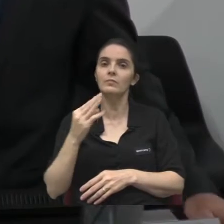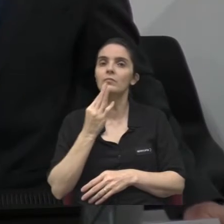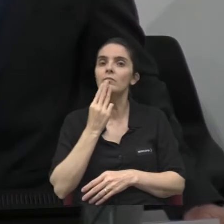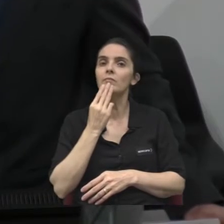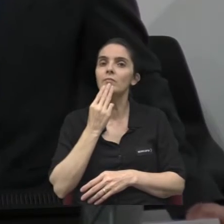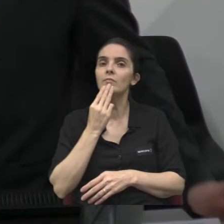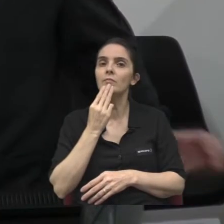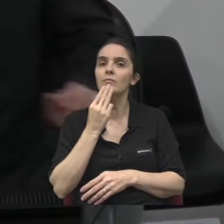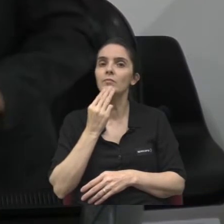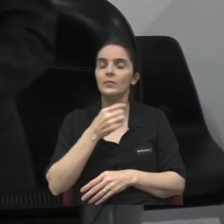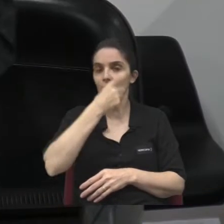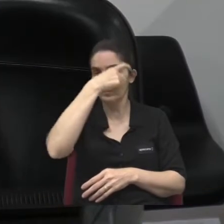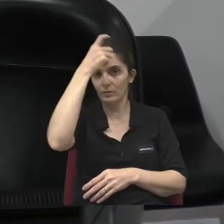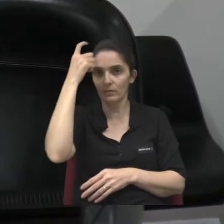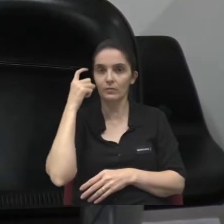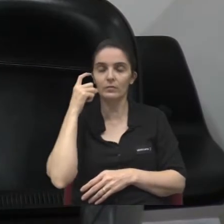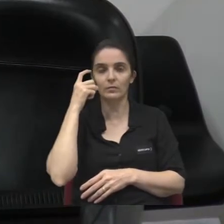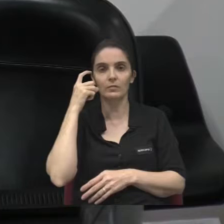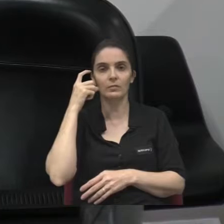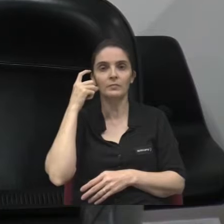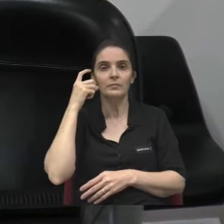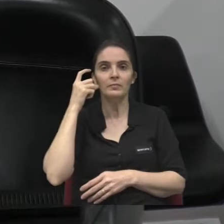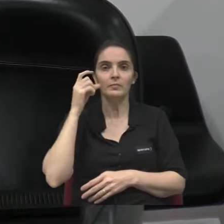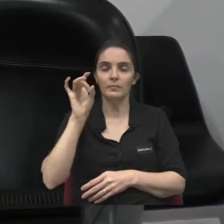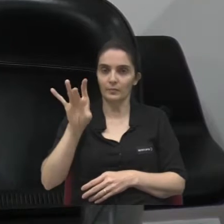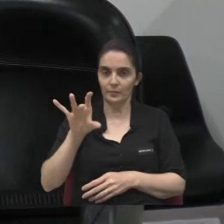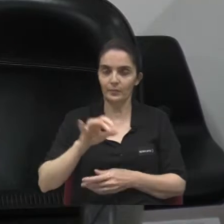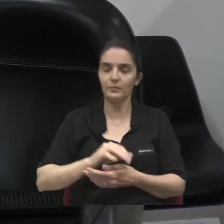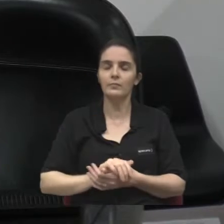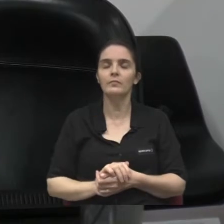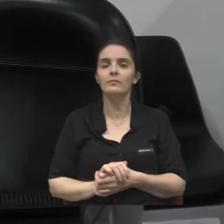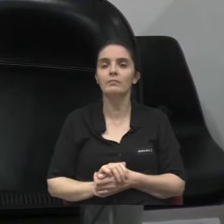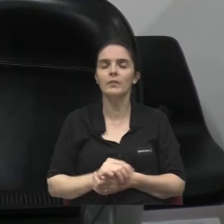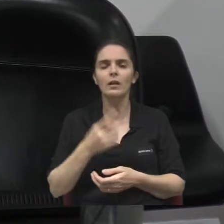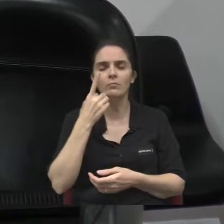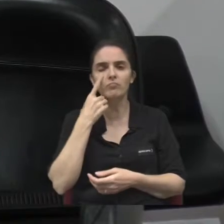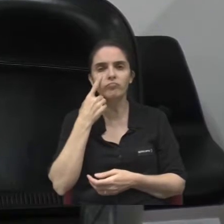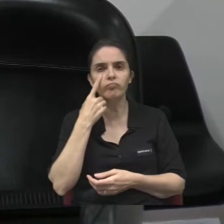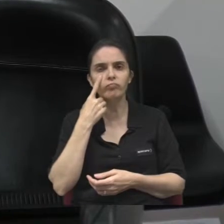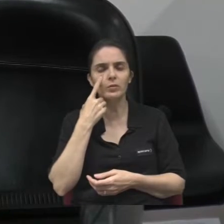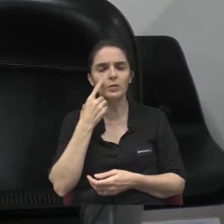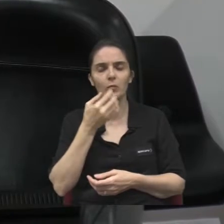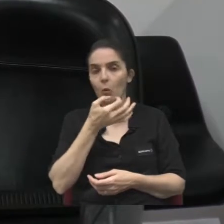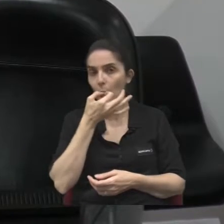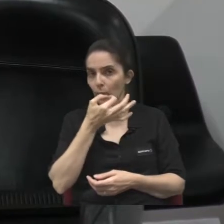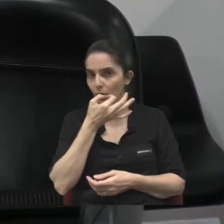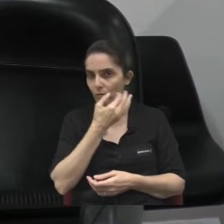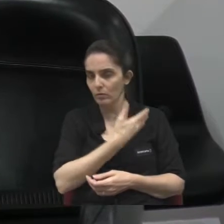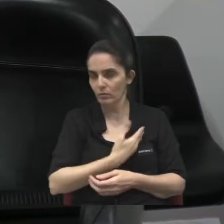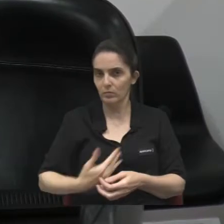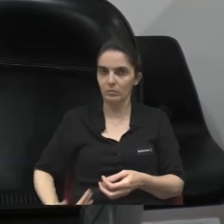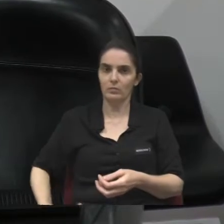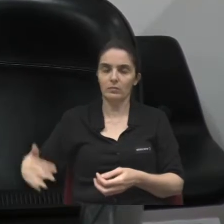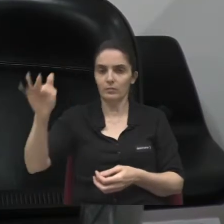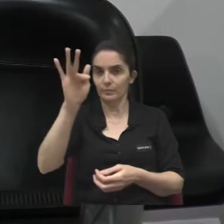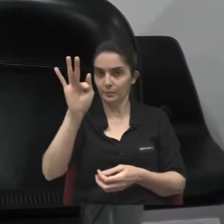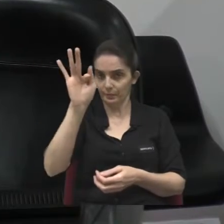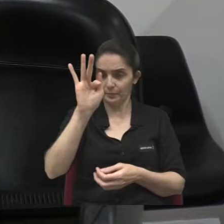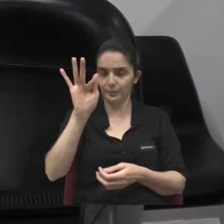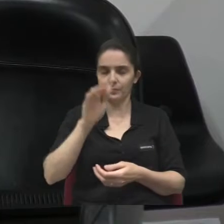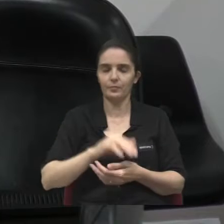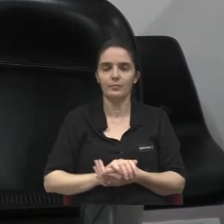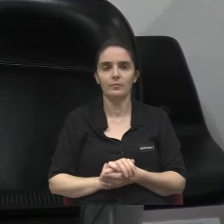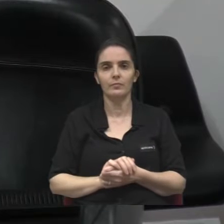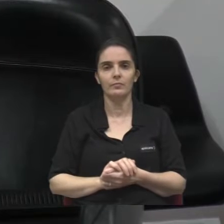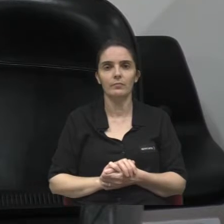nós questionamos esse posicionamento do governo federal. E fizemos em questionamentos, em requerimento, tanto